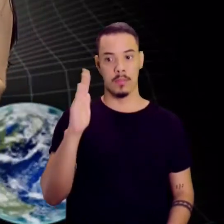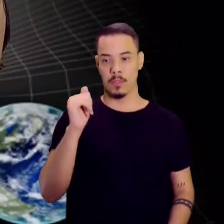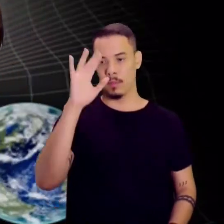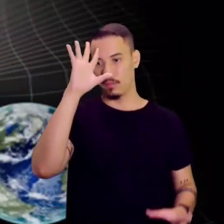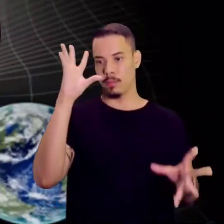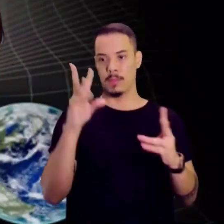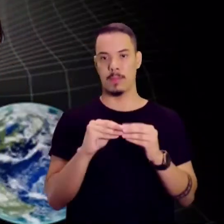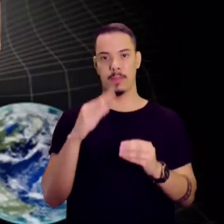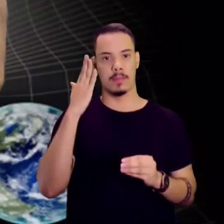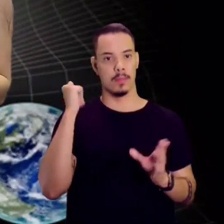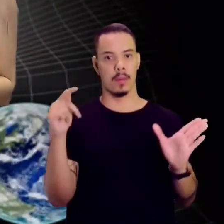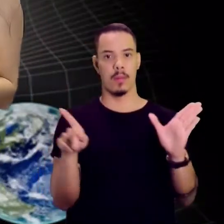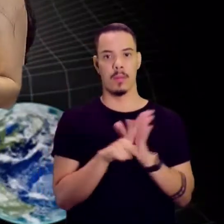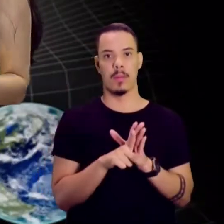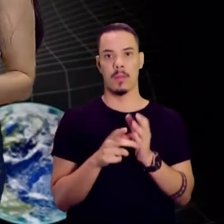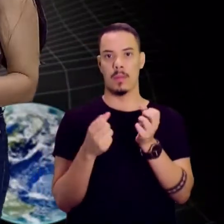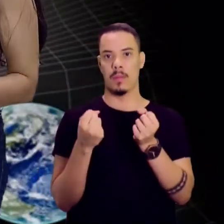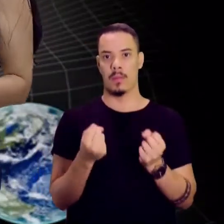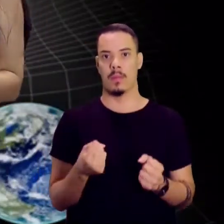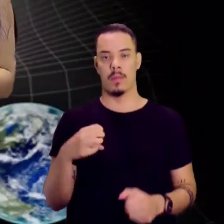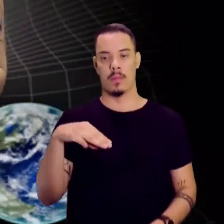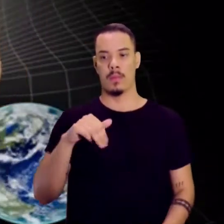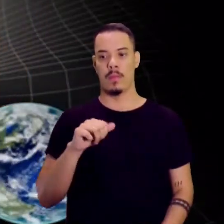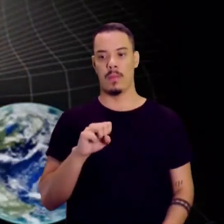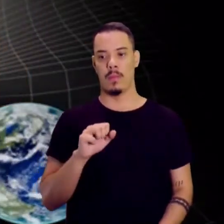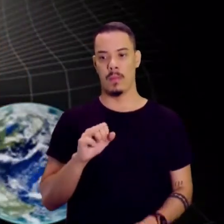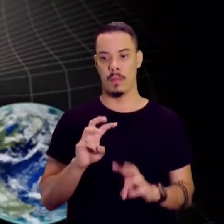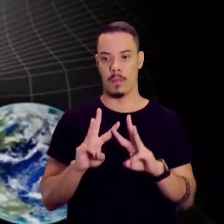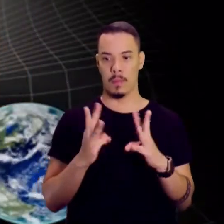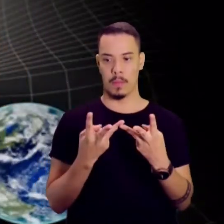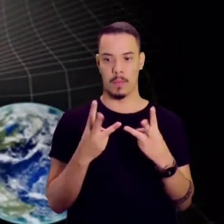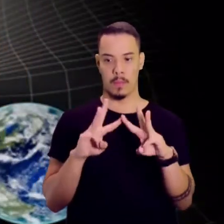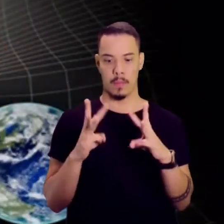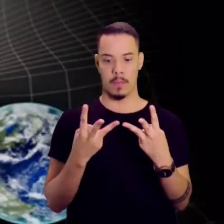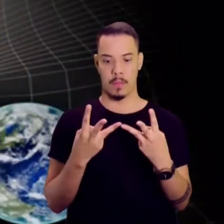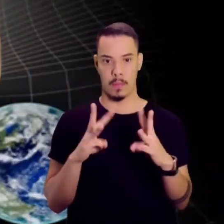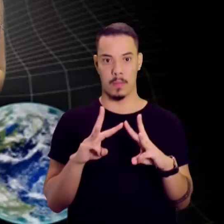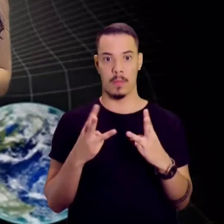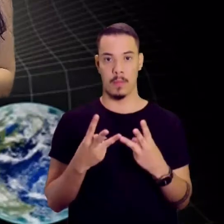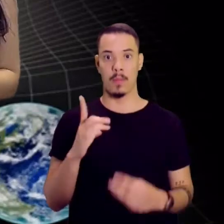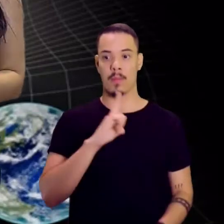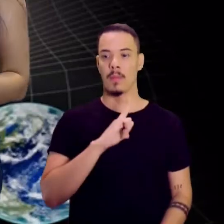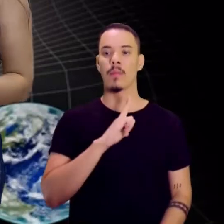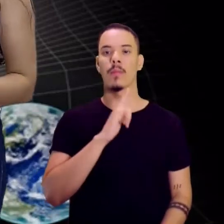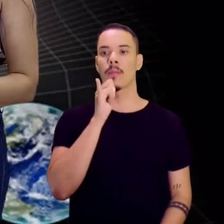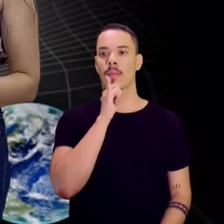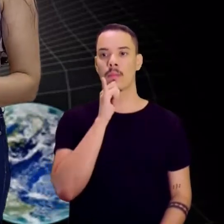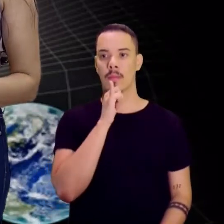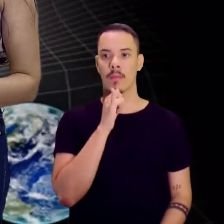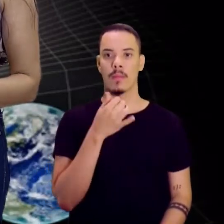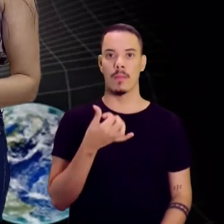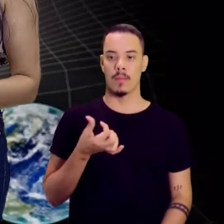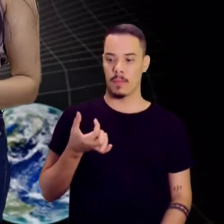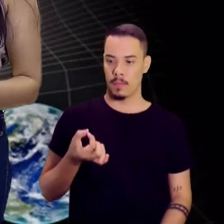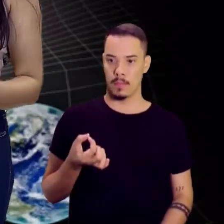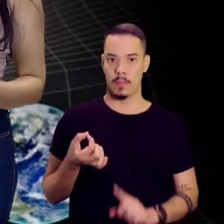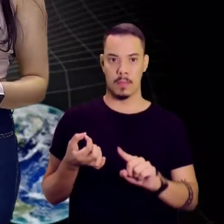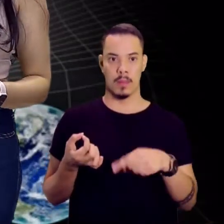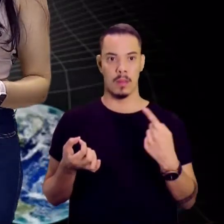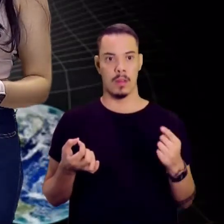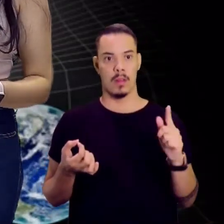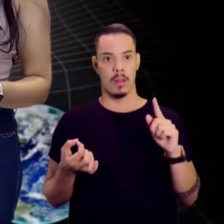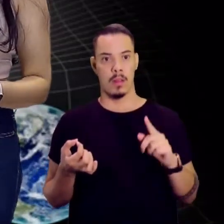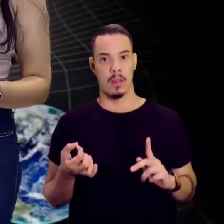peso massa, né? é Já 60 que é relação de KGF 10. também poderia. Eu tenho uma massa de 60 kg e tenho um peso de 60